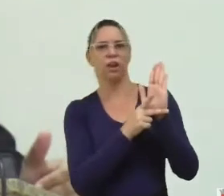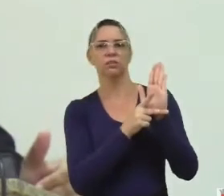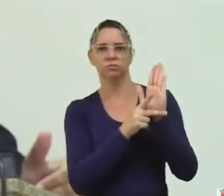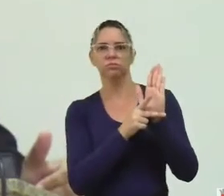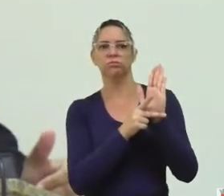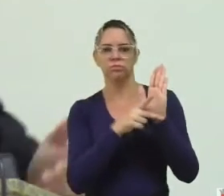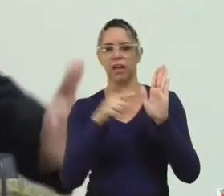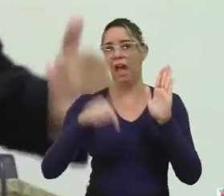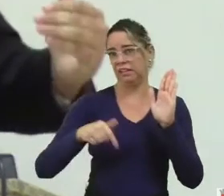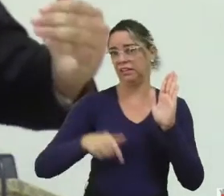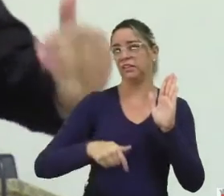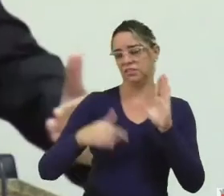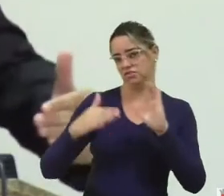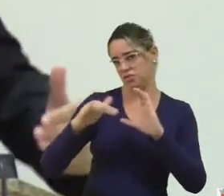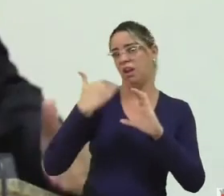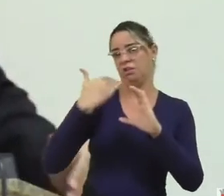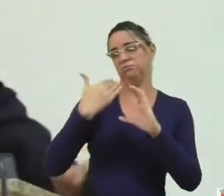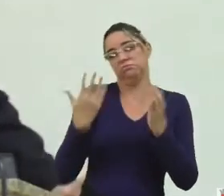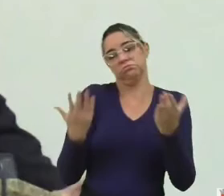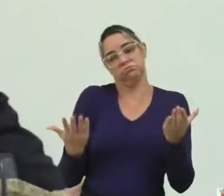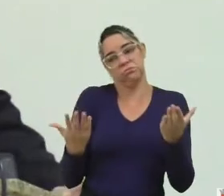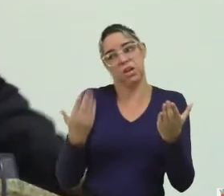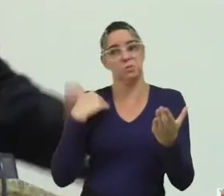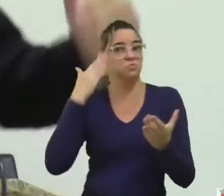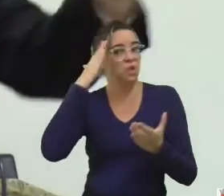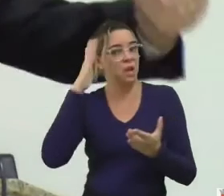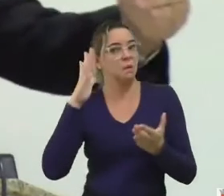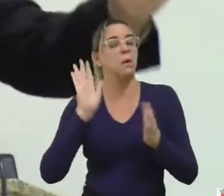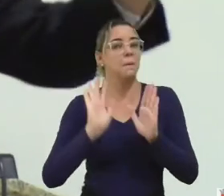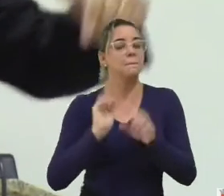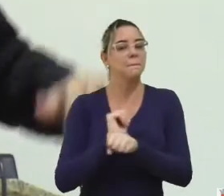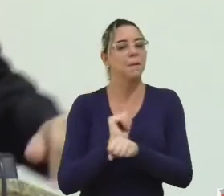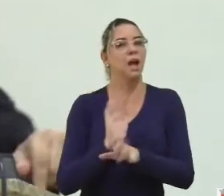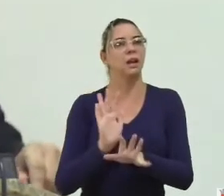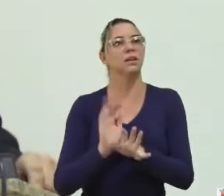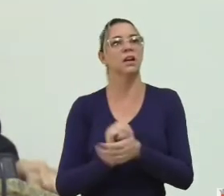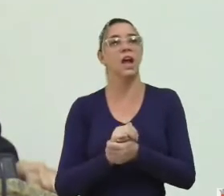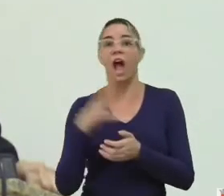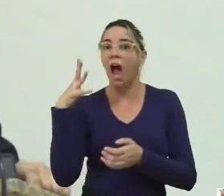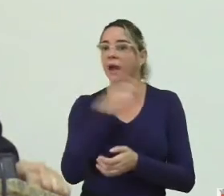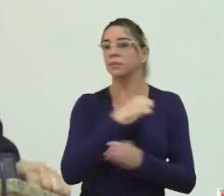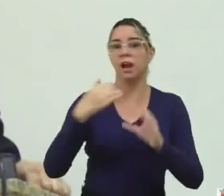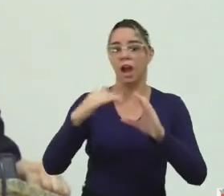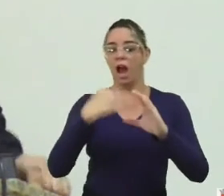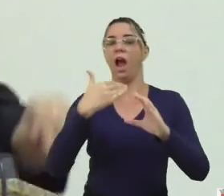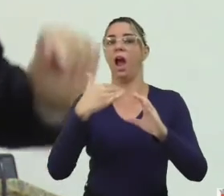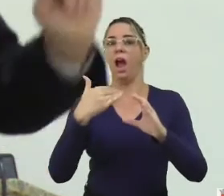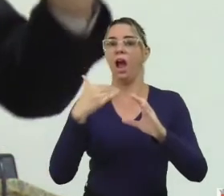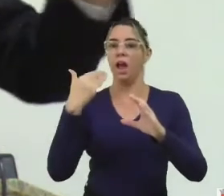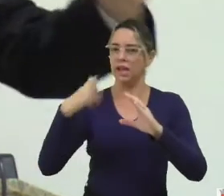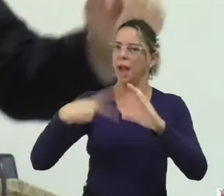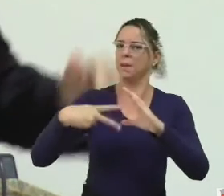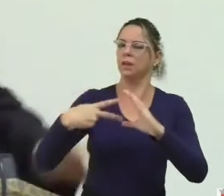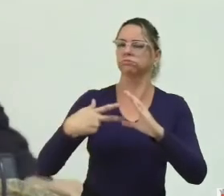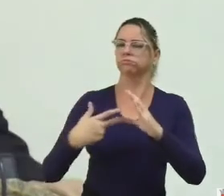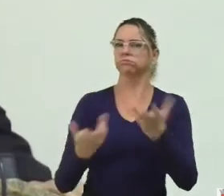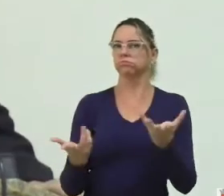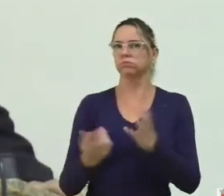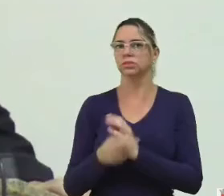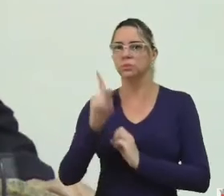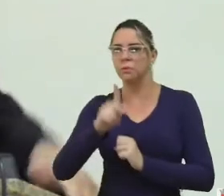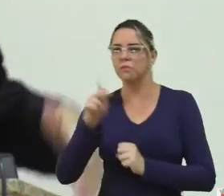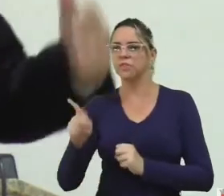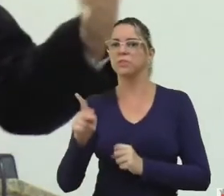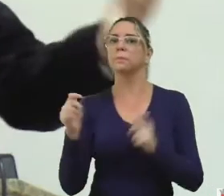chegou na Câmara. Então peço, vejo o mais rápido possível para mandar para a Câmara, para os professores estarem